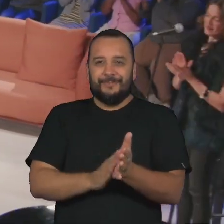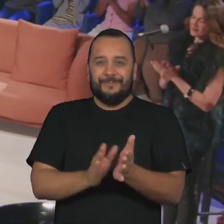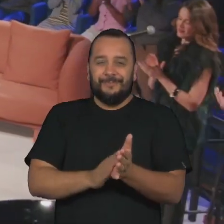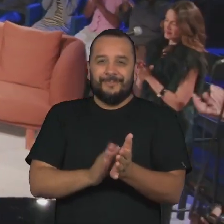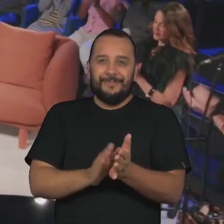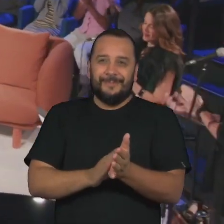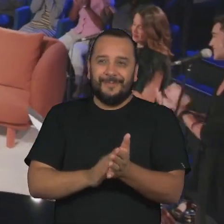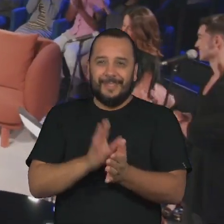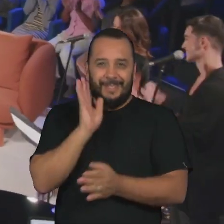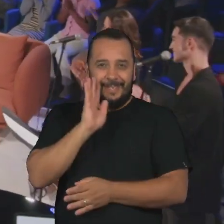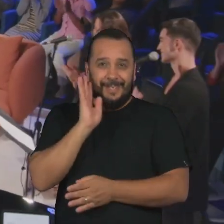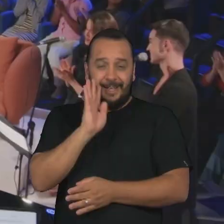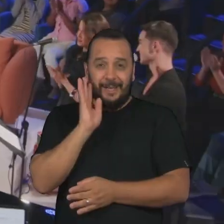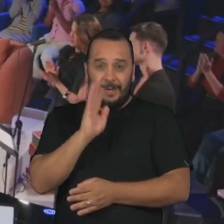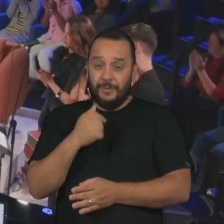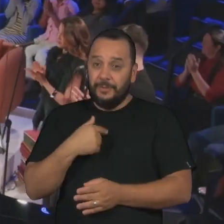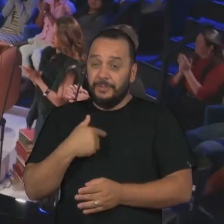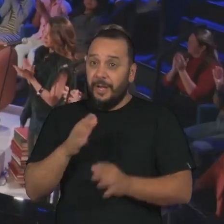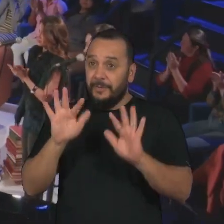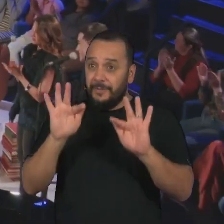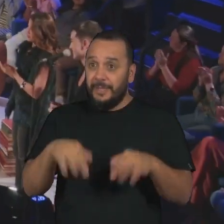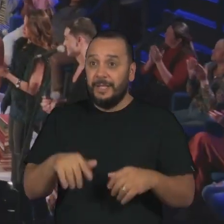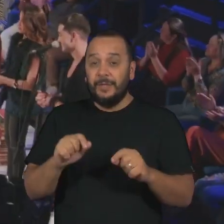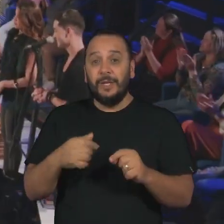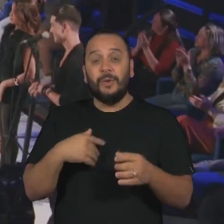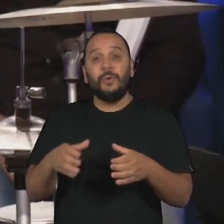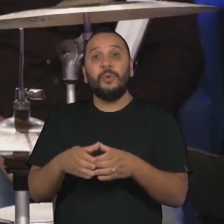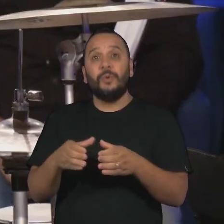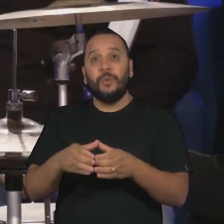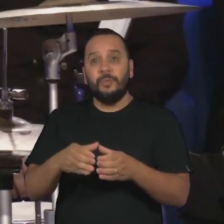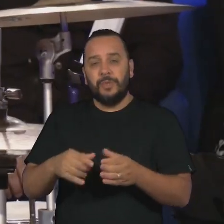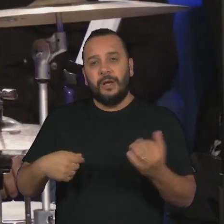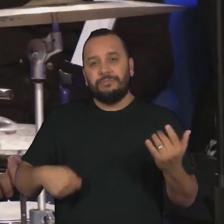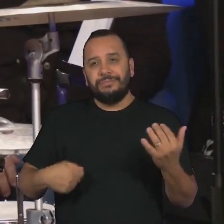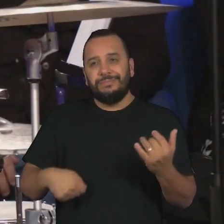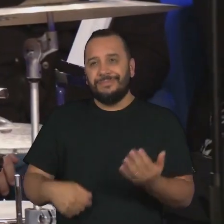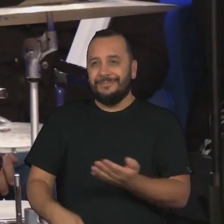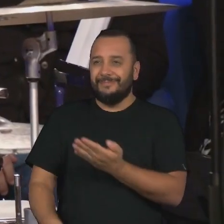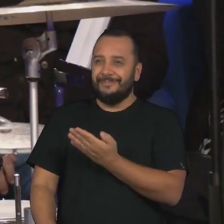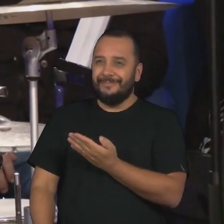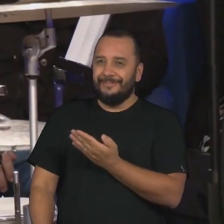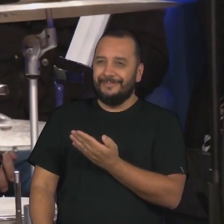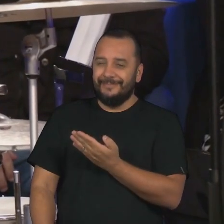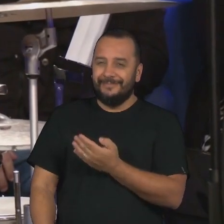Legal. E a gente termina com a nossa banda.